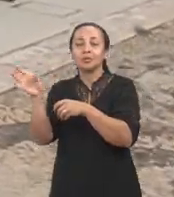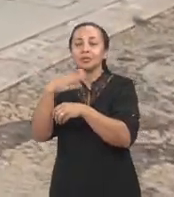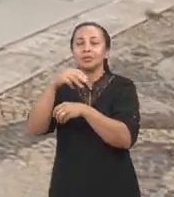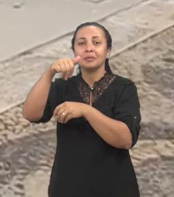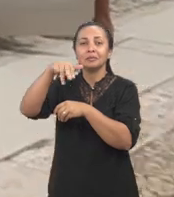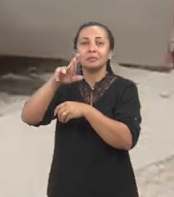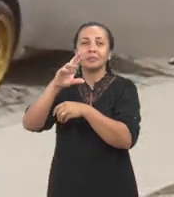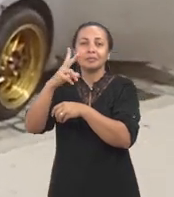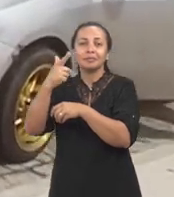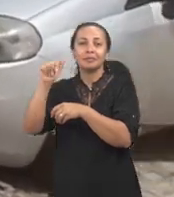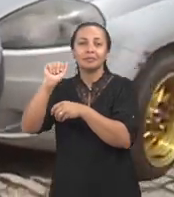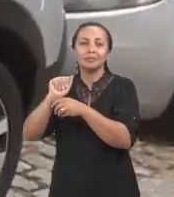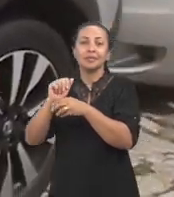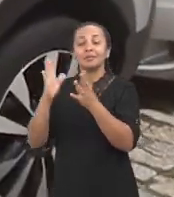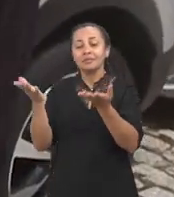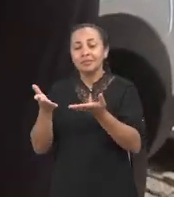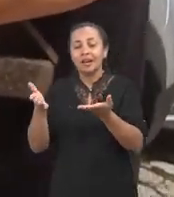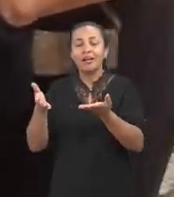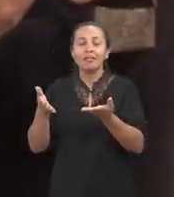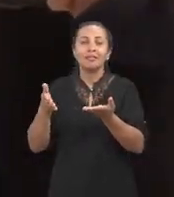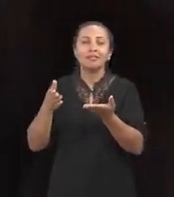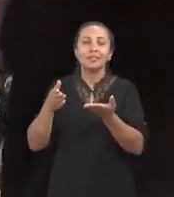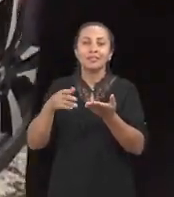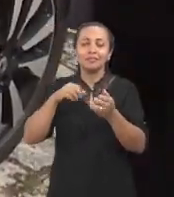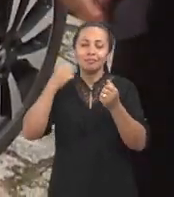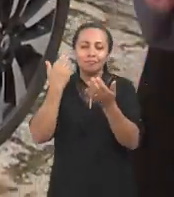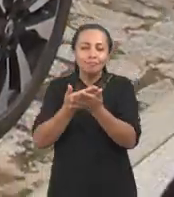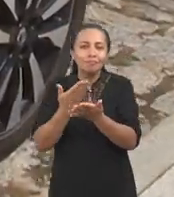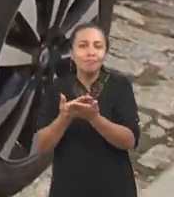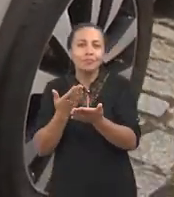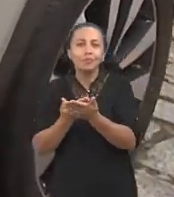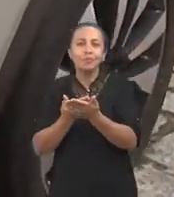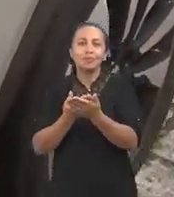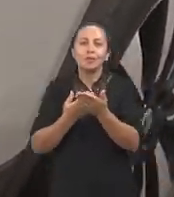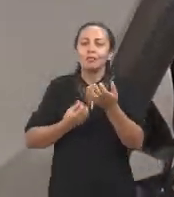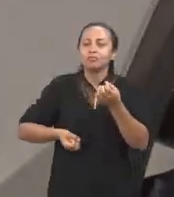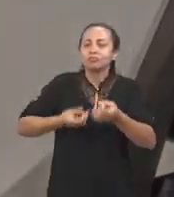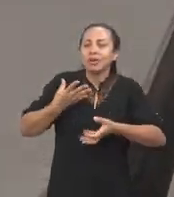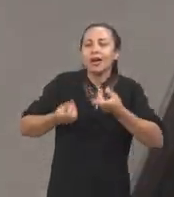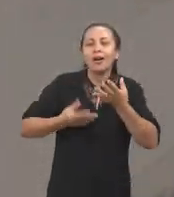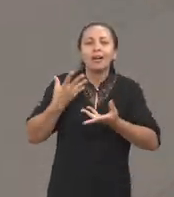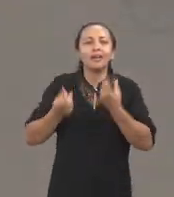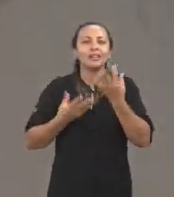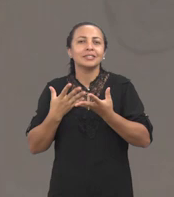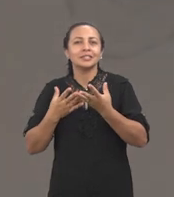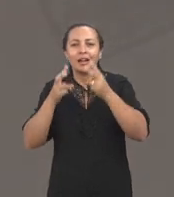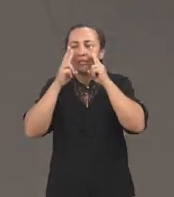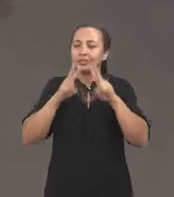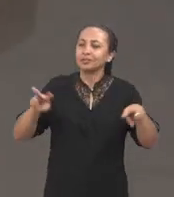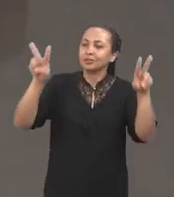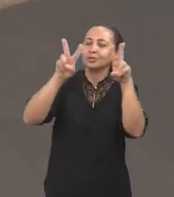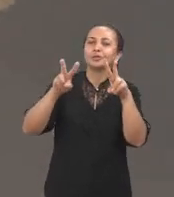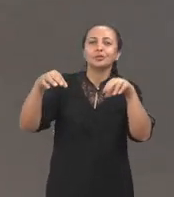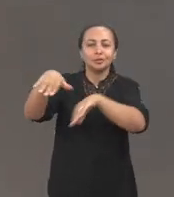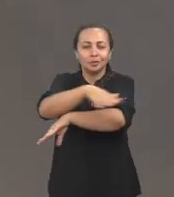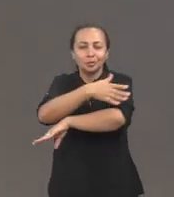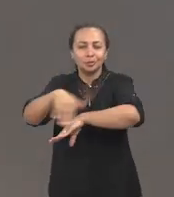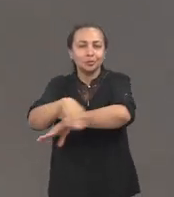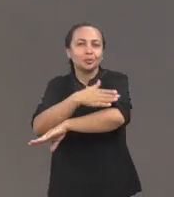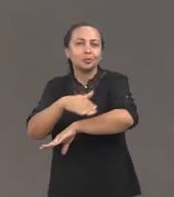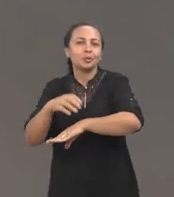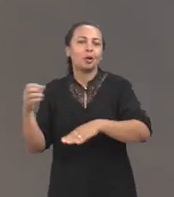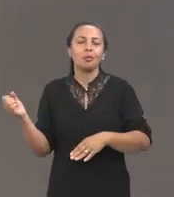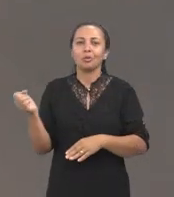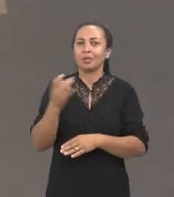e aqui eu me dedico as poéticas visuais e Rua nem as políticas contemporâneas